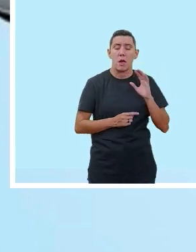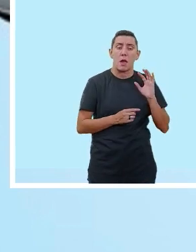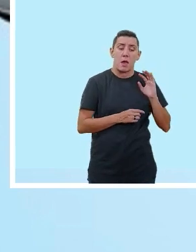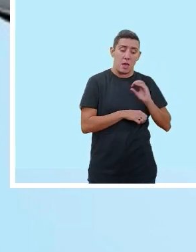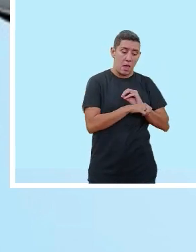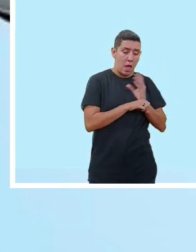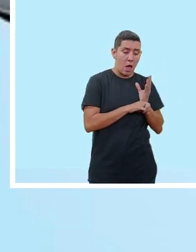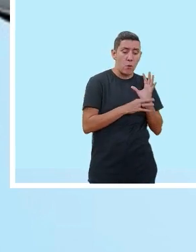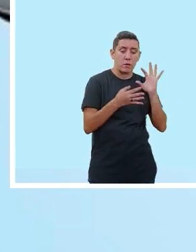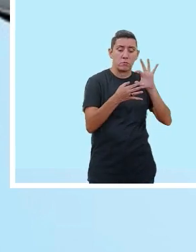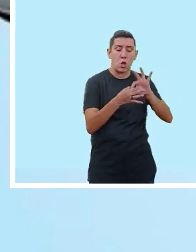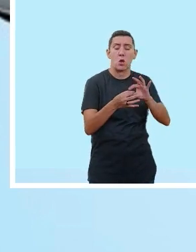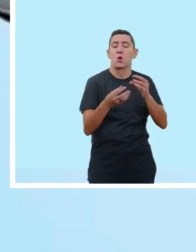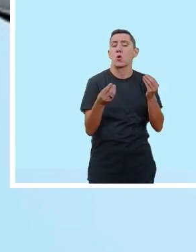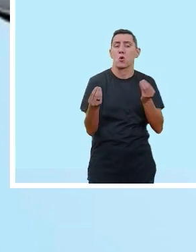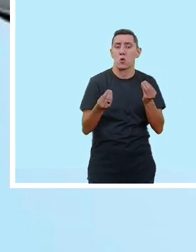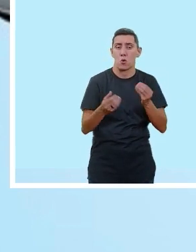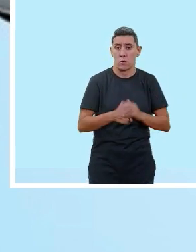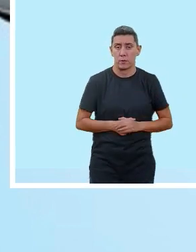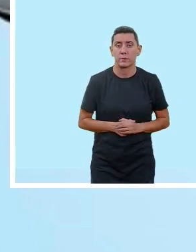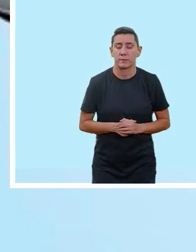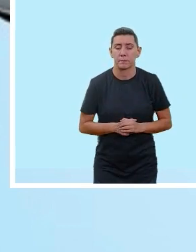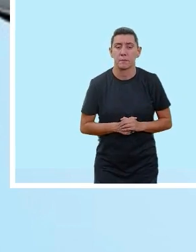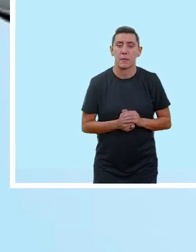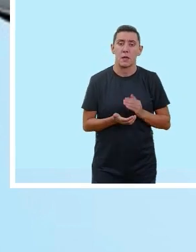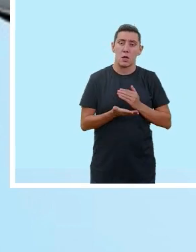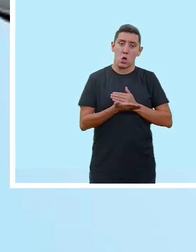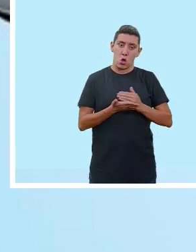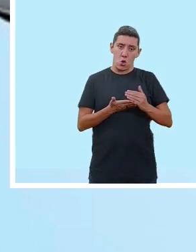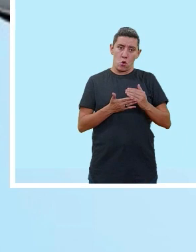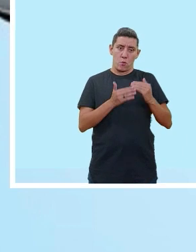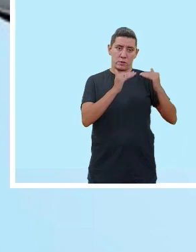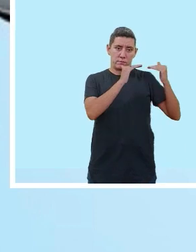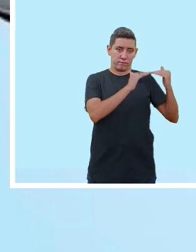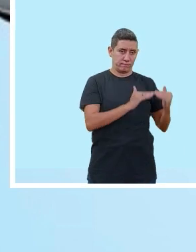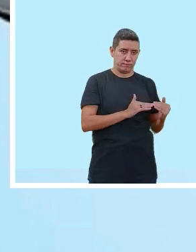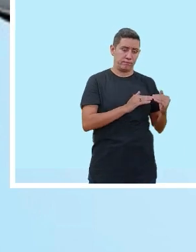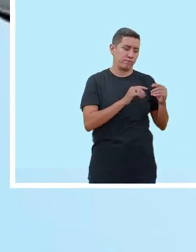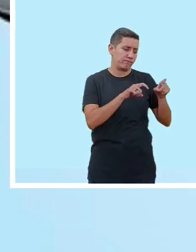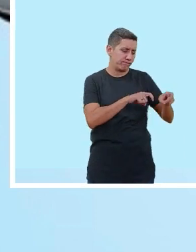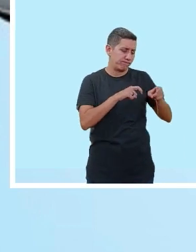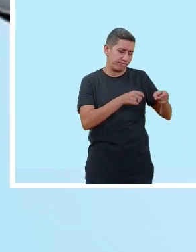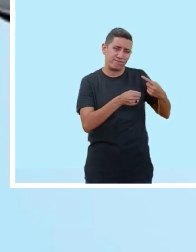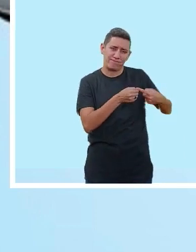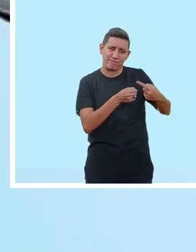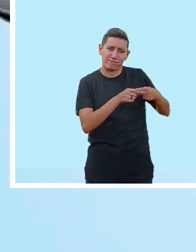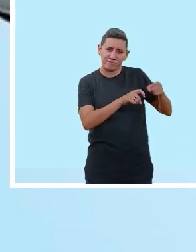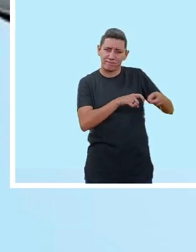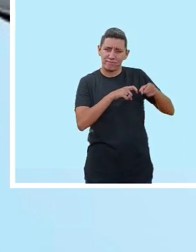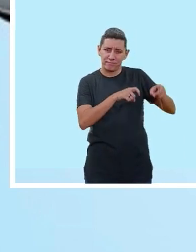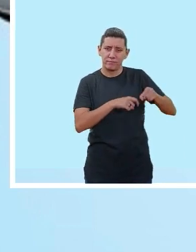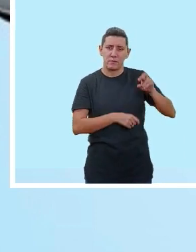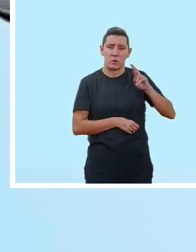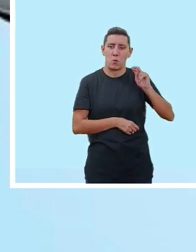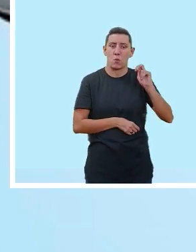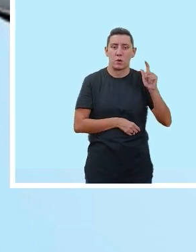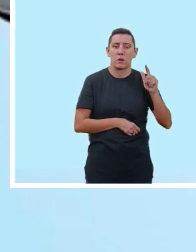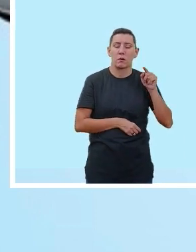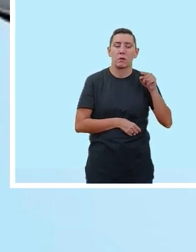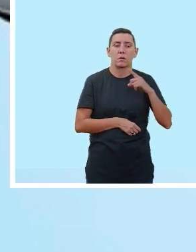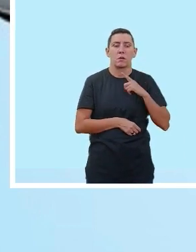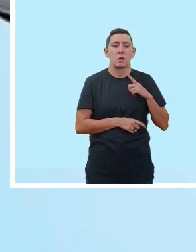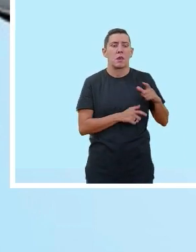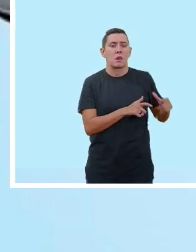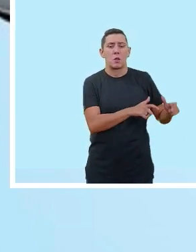esse ambiente, né? Então, começando da parte de baixo, aqui vamos começar da parte rural, né? Então você tem muitos sites, como eu comentei, que eles